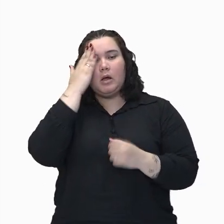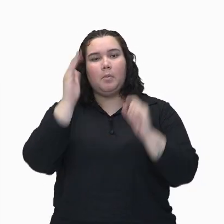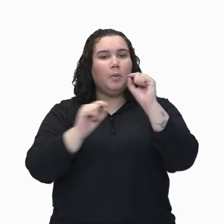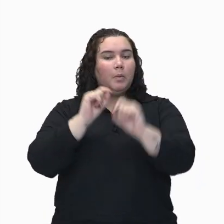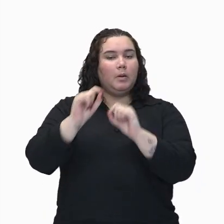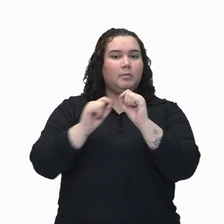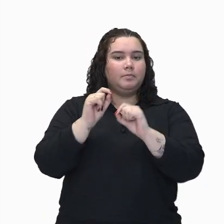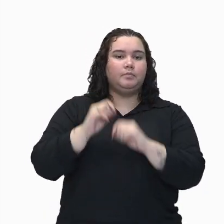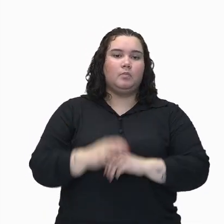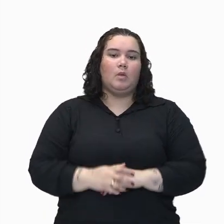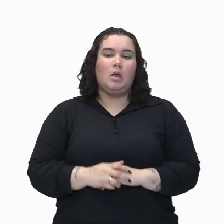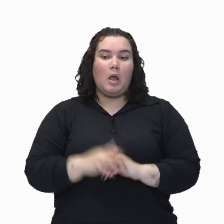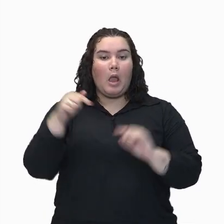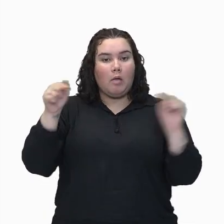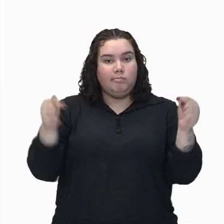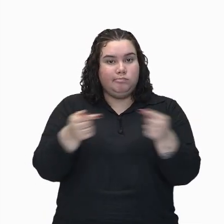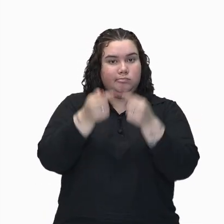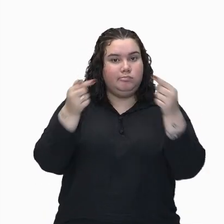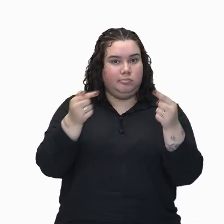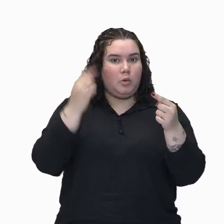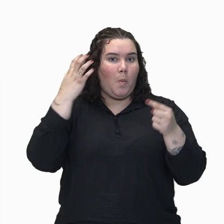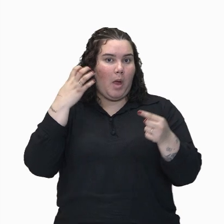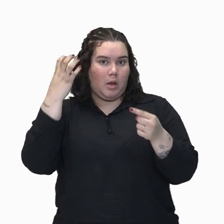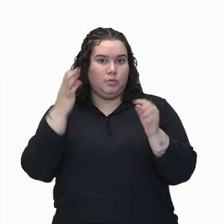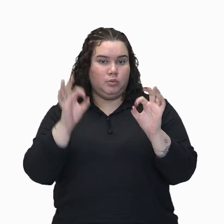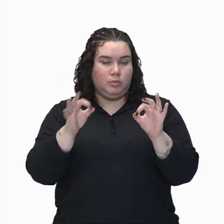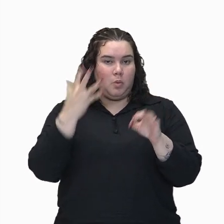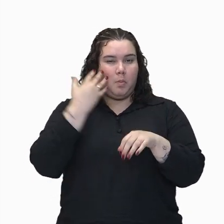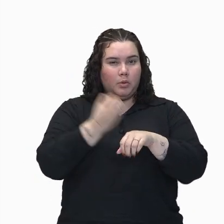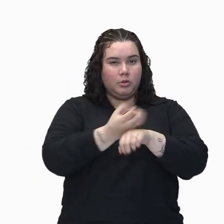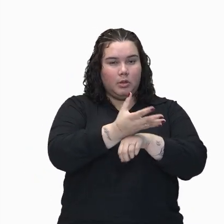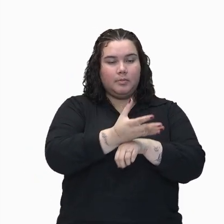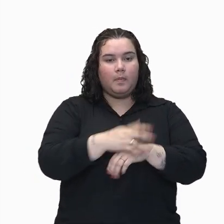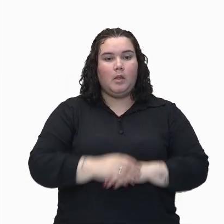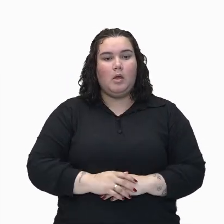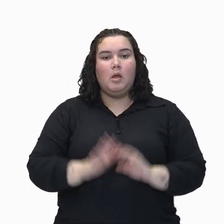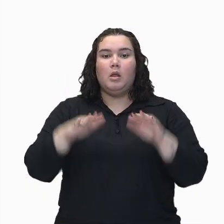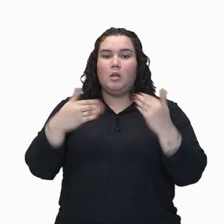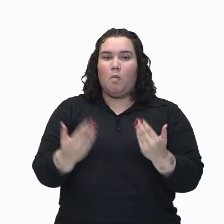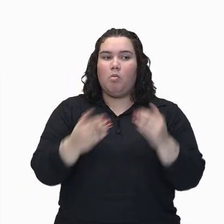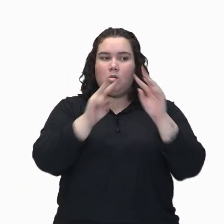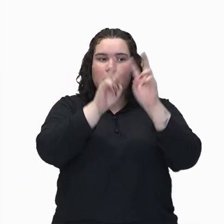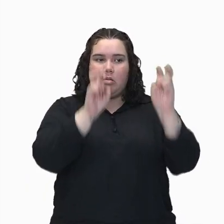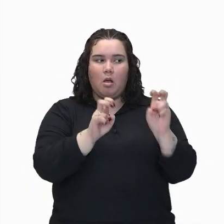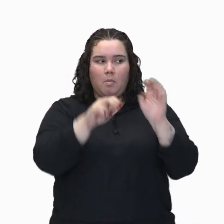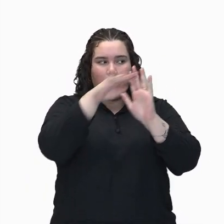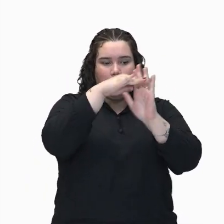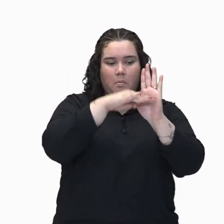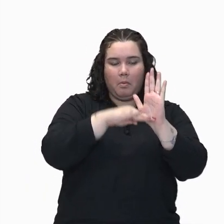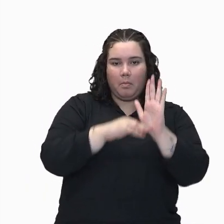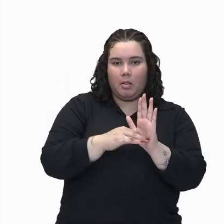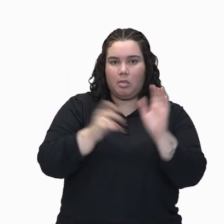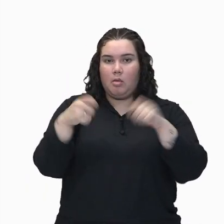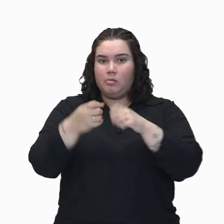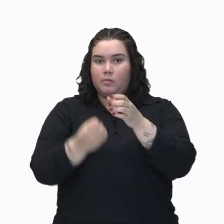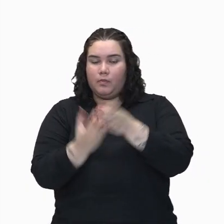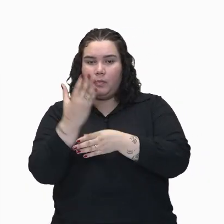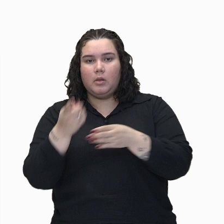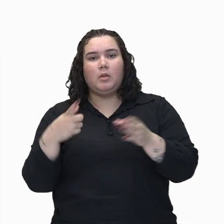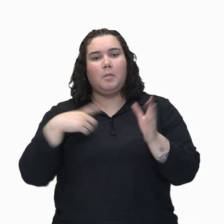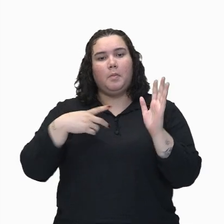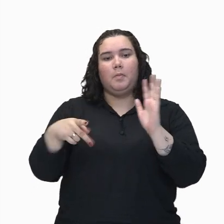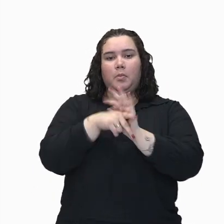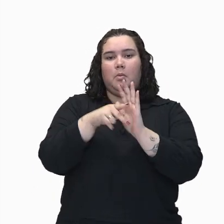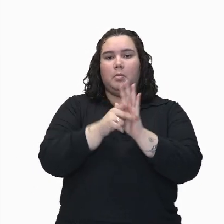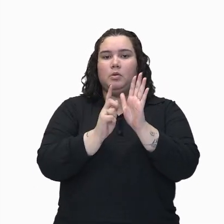uma origem na ideia do rádio. E a partir disso e dos temas que um podcast pode desenvolver, ele também se apropria desse